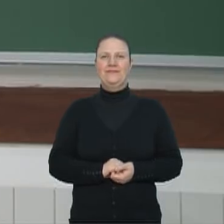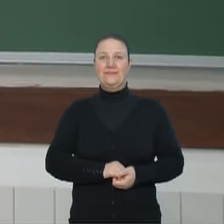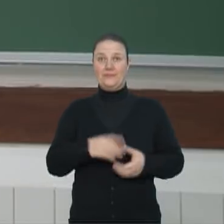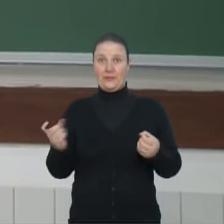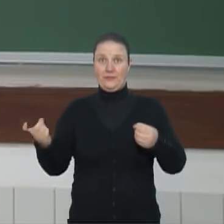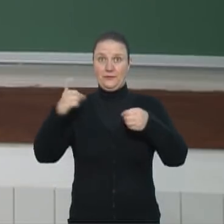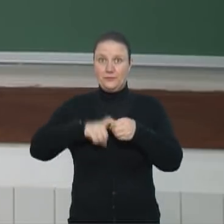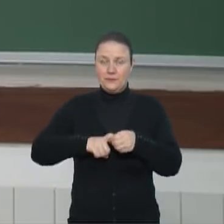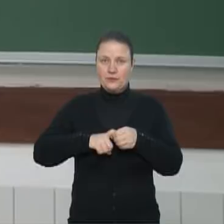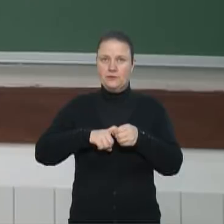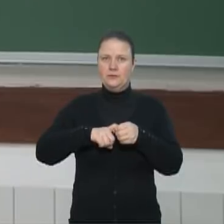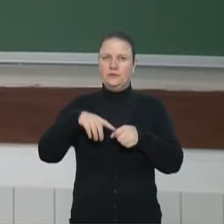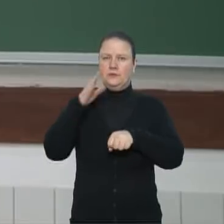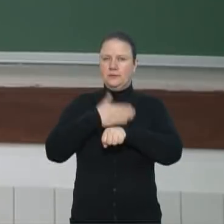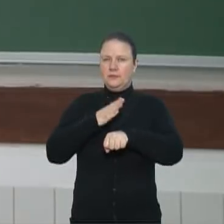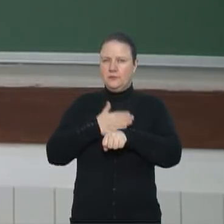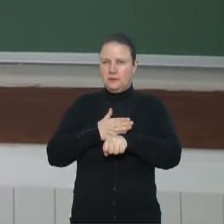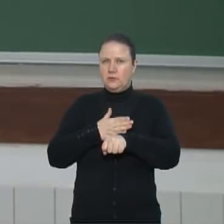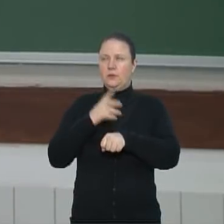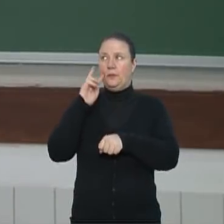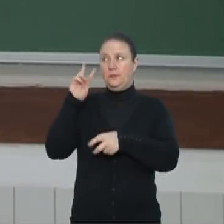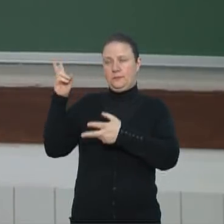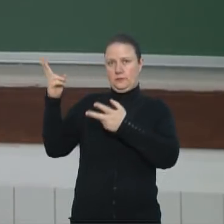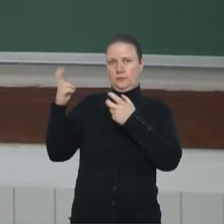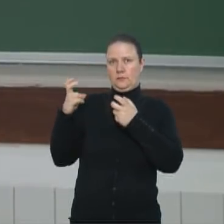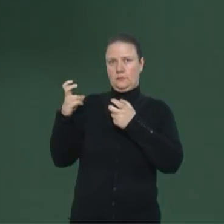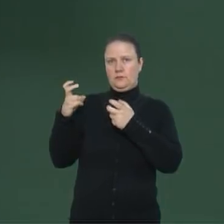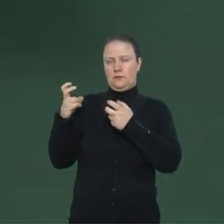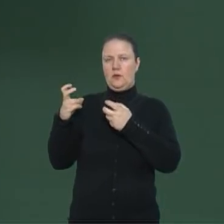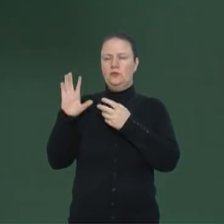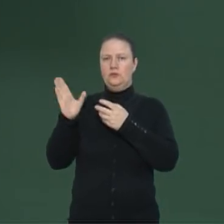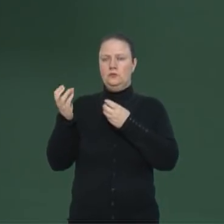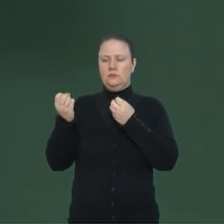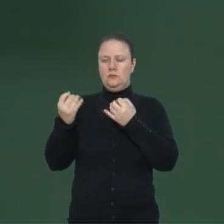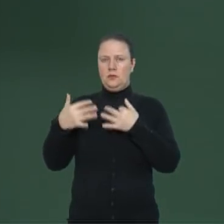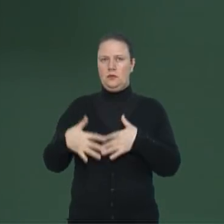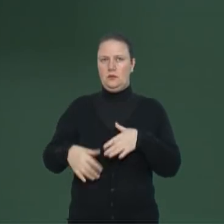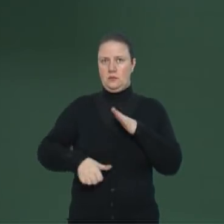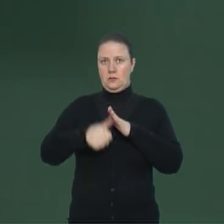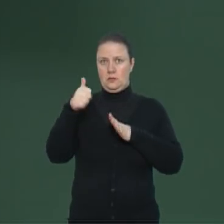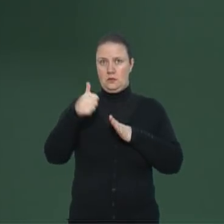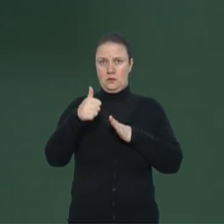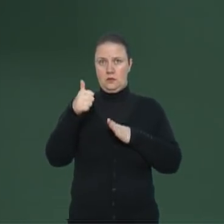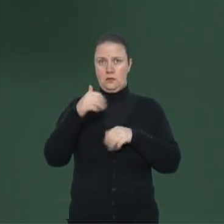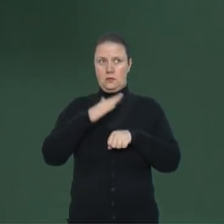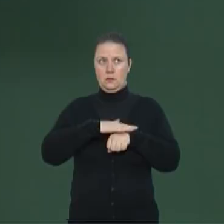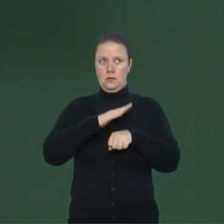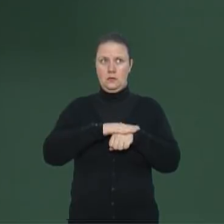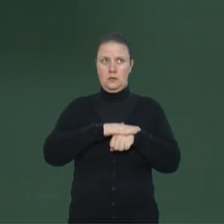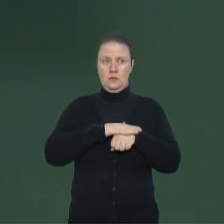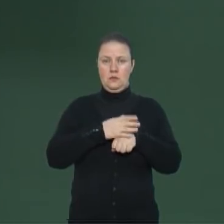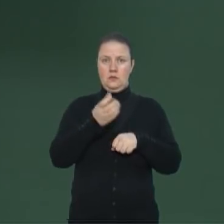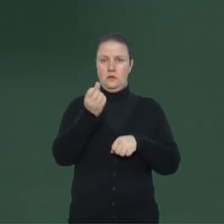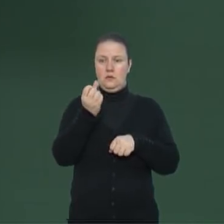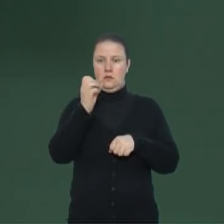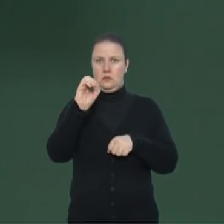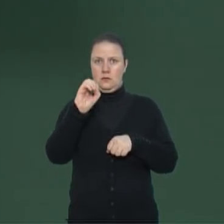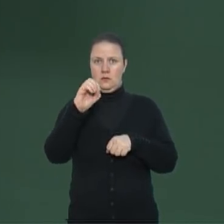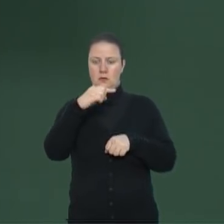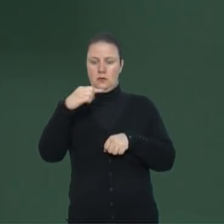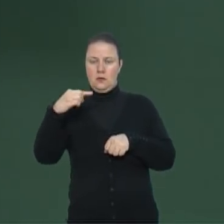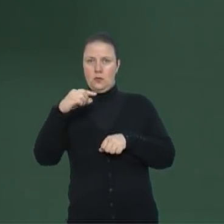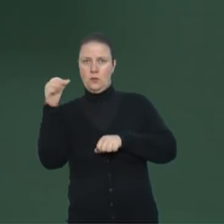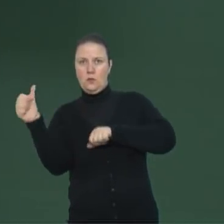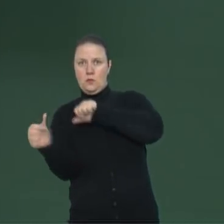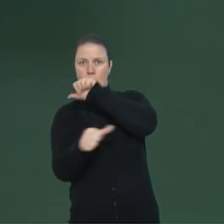Então, voltando aqui com a solução desse problema, né? Como eu disse, primeira coisa é você fazer o ajuste, esse 60 negativo, para o outro lado fica